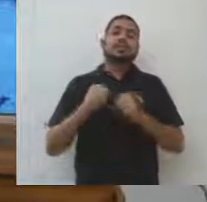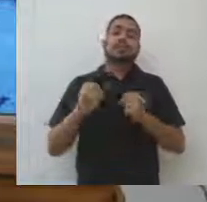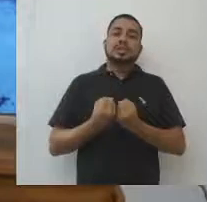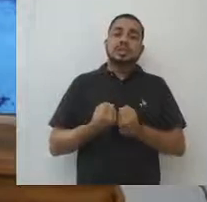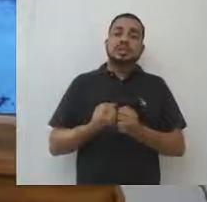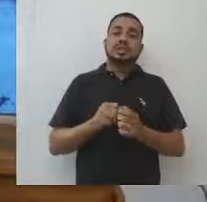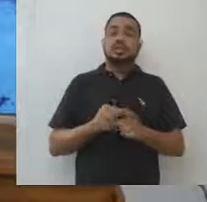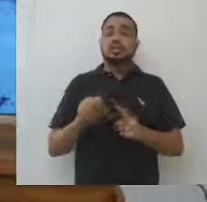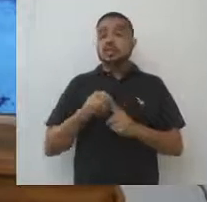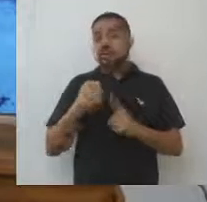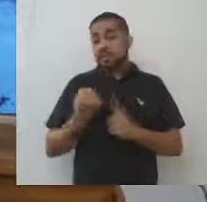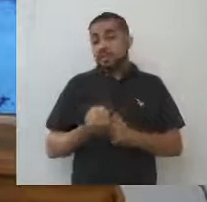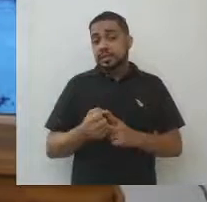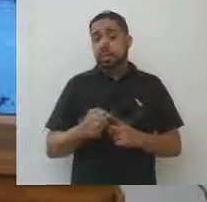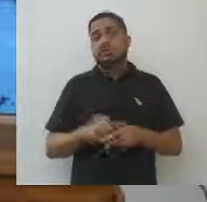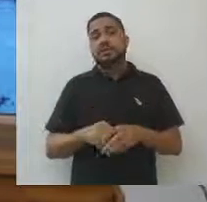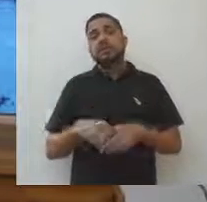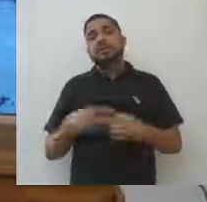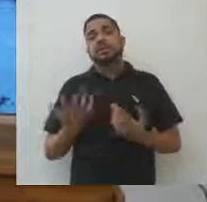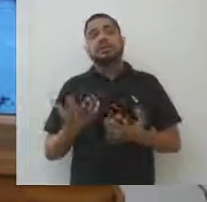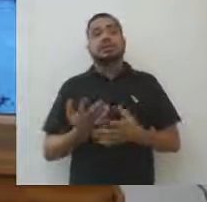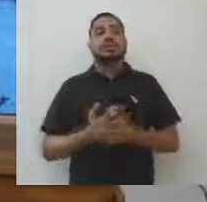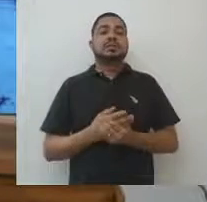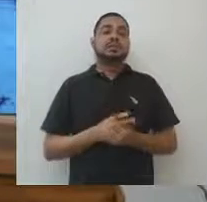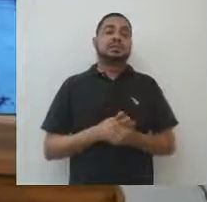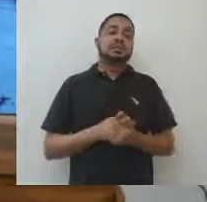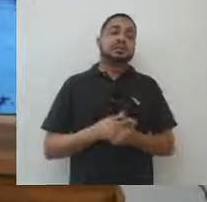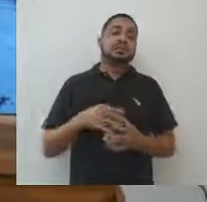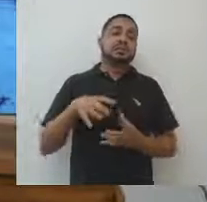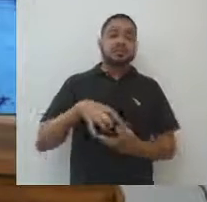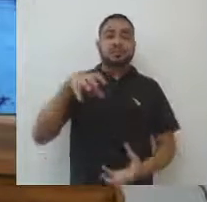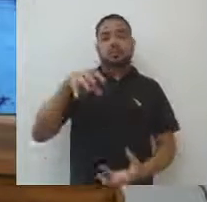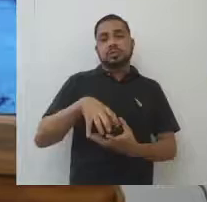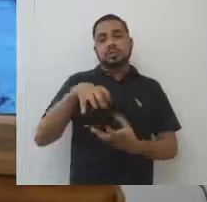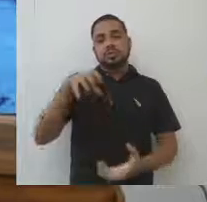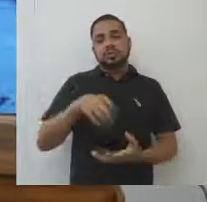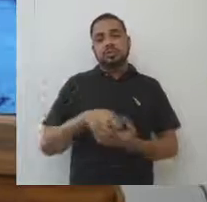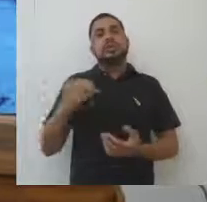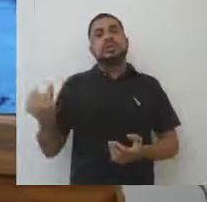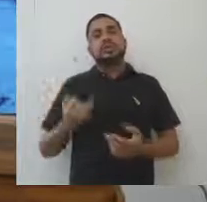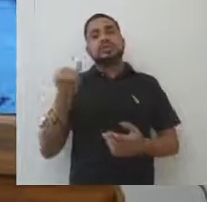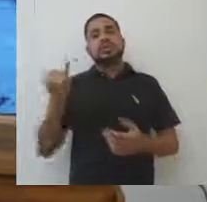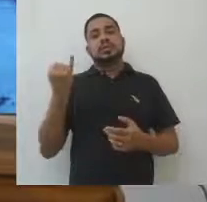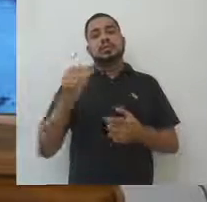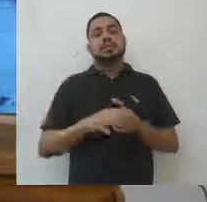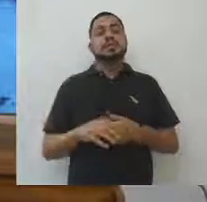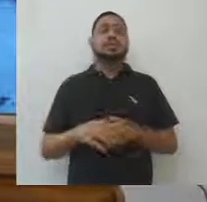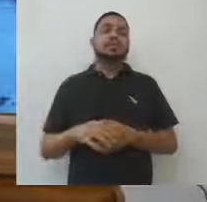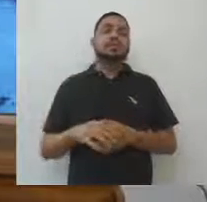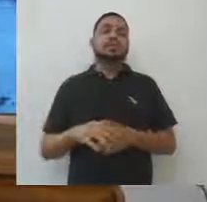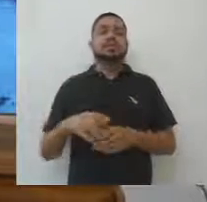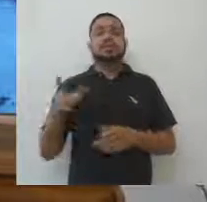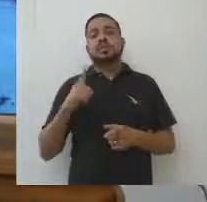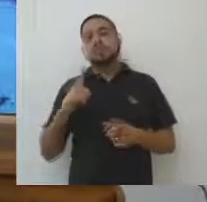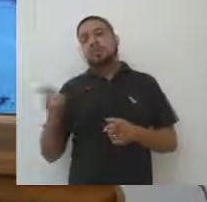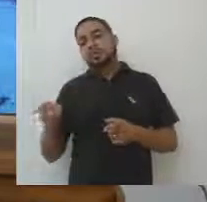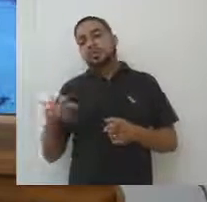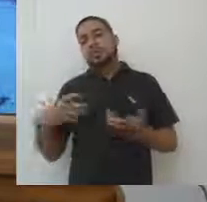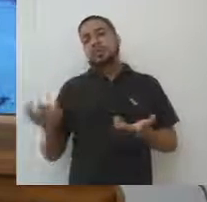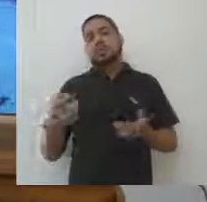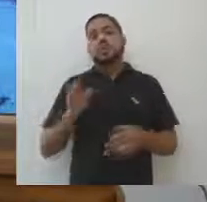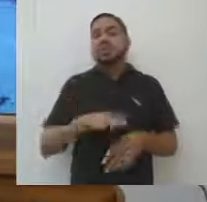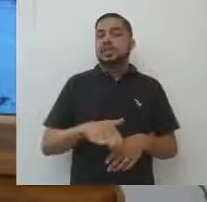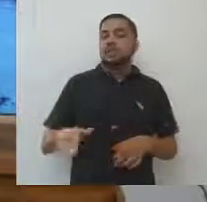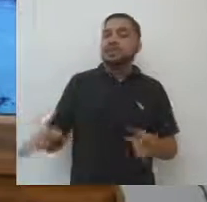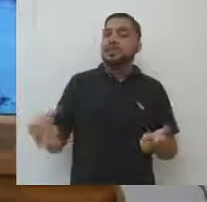sociabilidade, socialização dos idosos. Então, isso é muito importante. Tanto daí como de criança